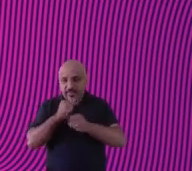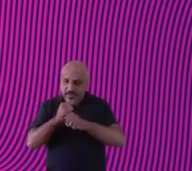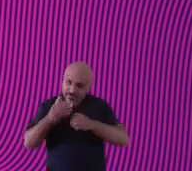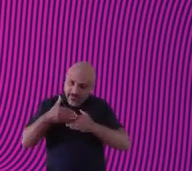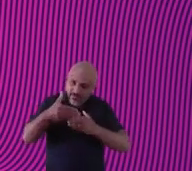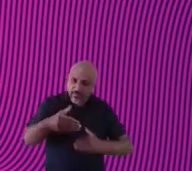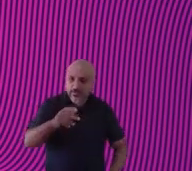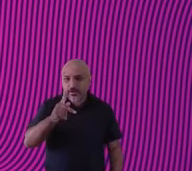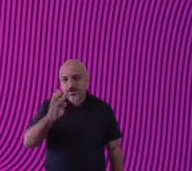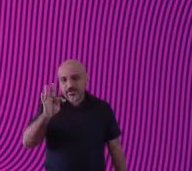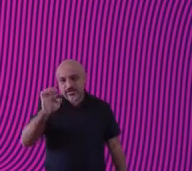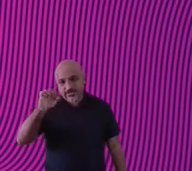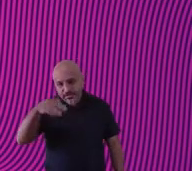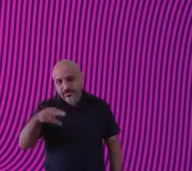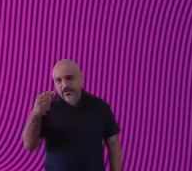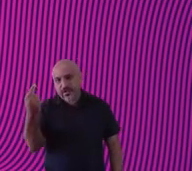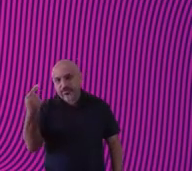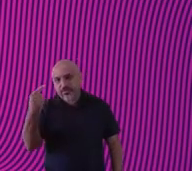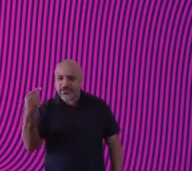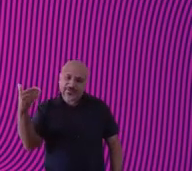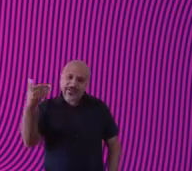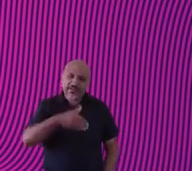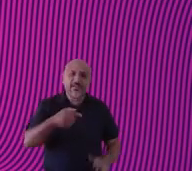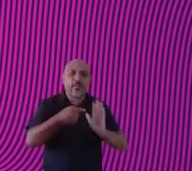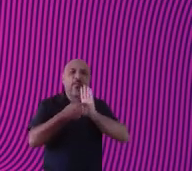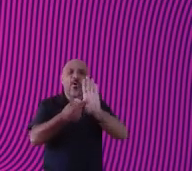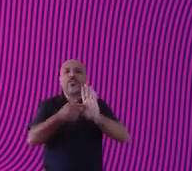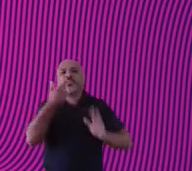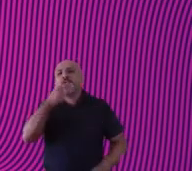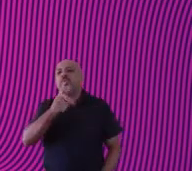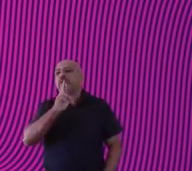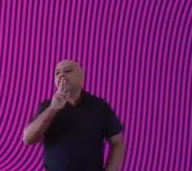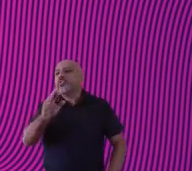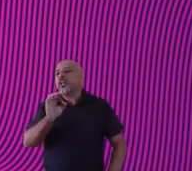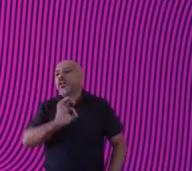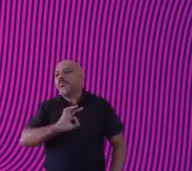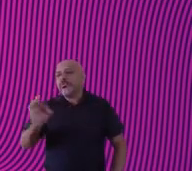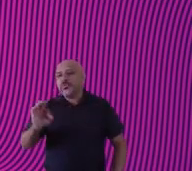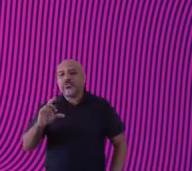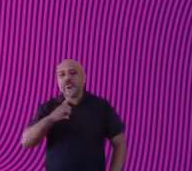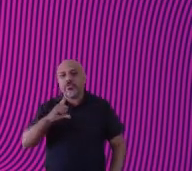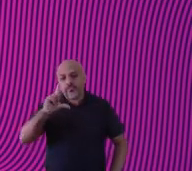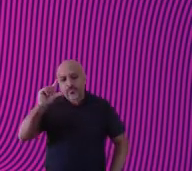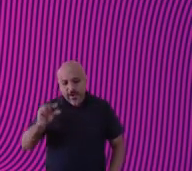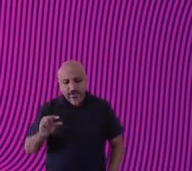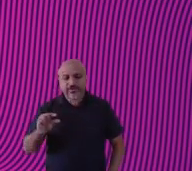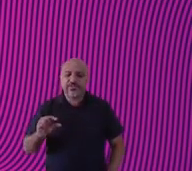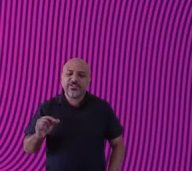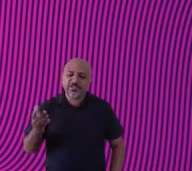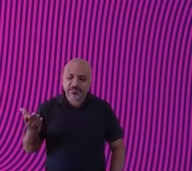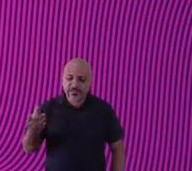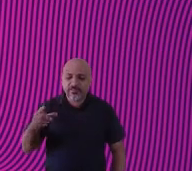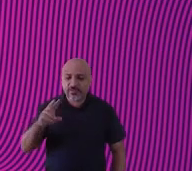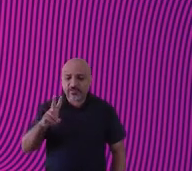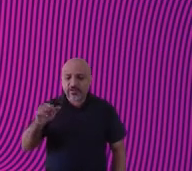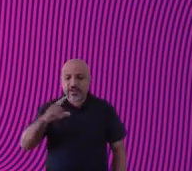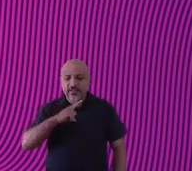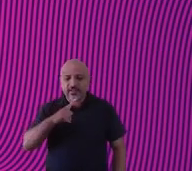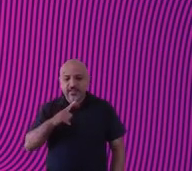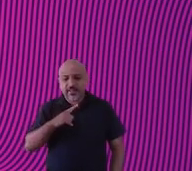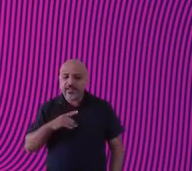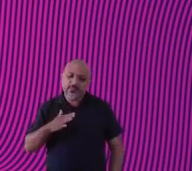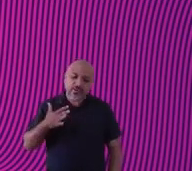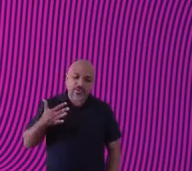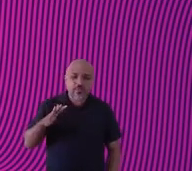não sei que eu quero que vem a primeira linha e mostra um resultado absurdo com baixa toxicidade e vai levar e pelo